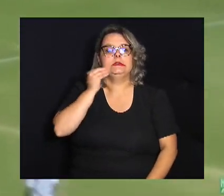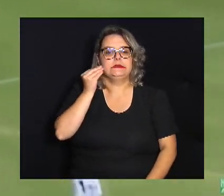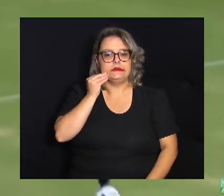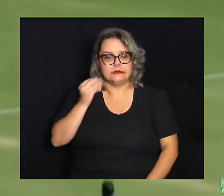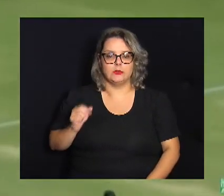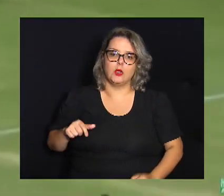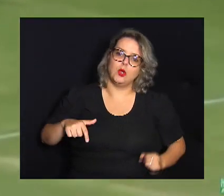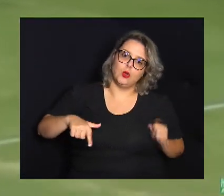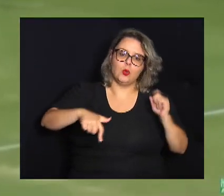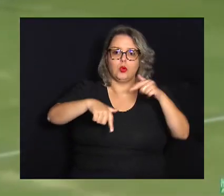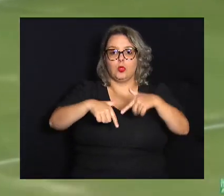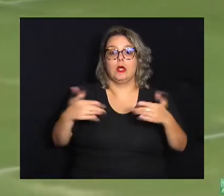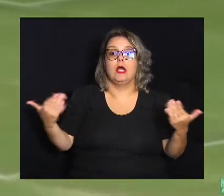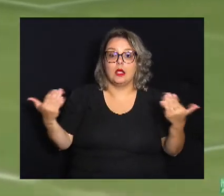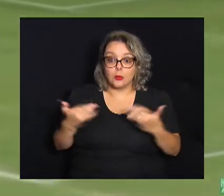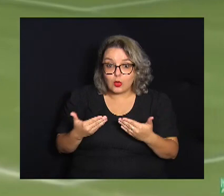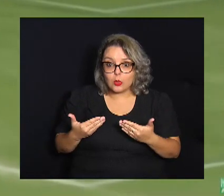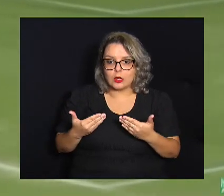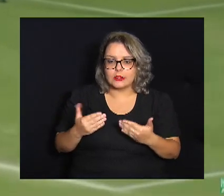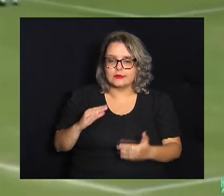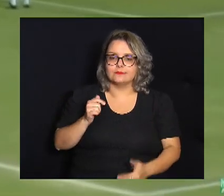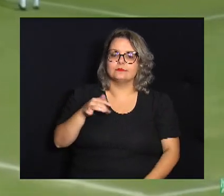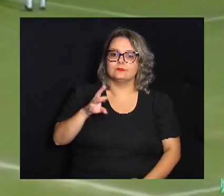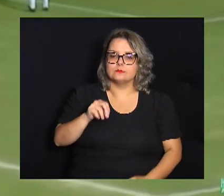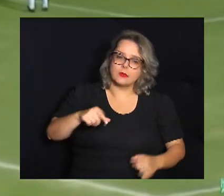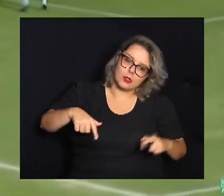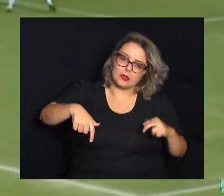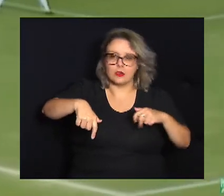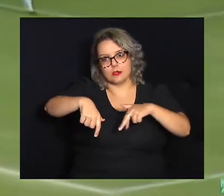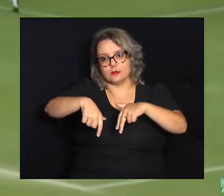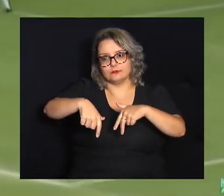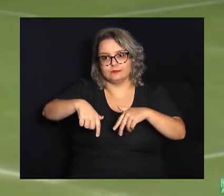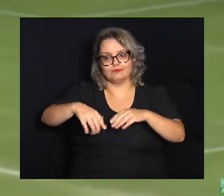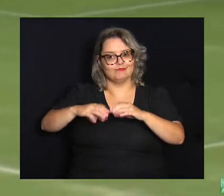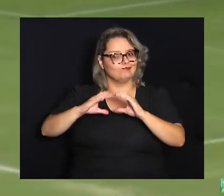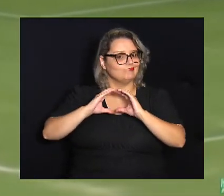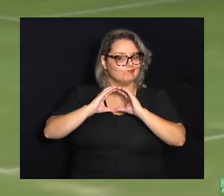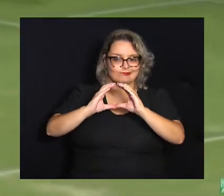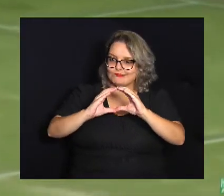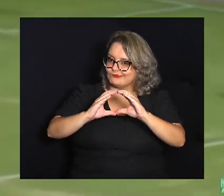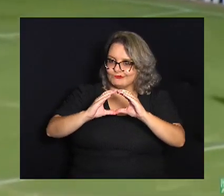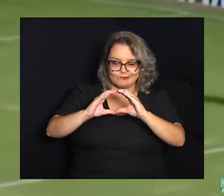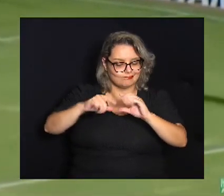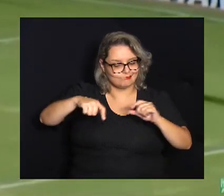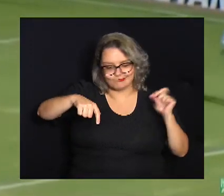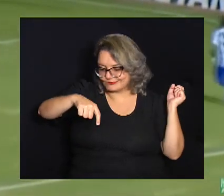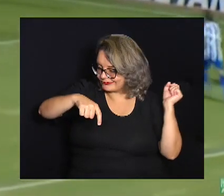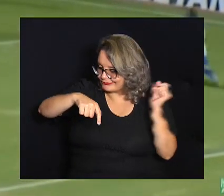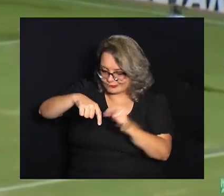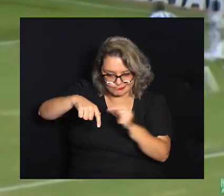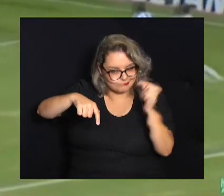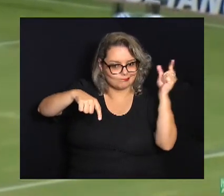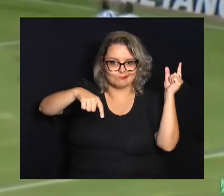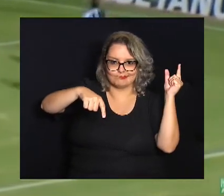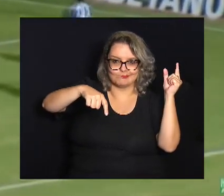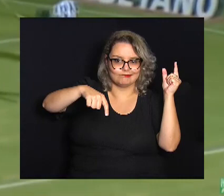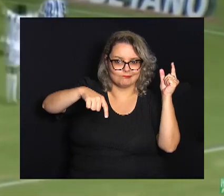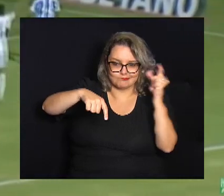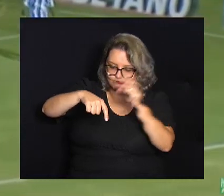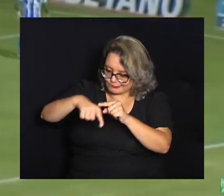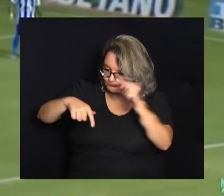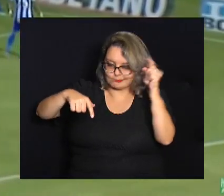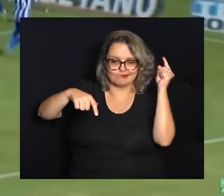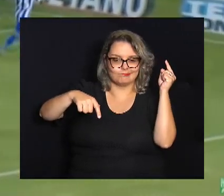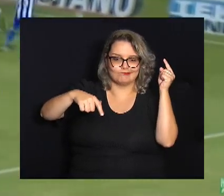alto, agora Castro cabeceou, mas a bola insistiu em não entrar, bateu na trave.